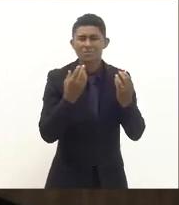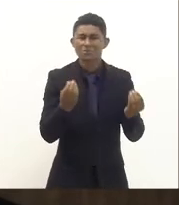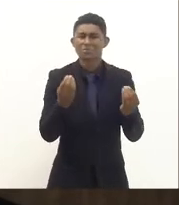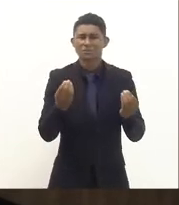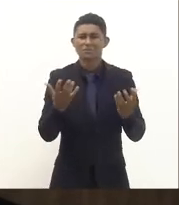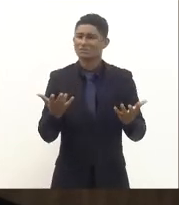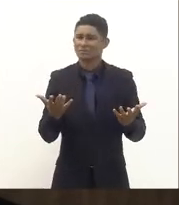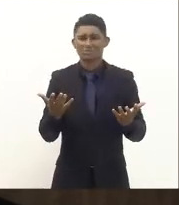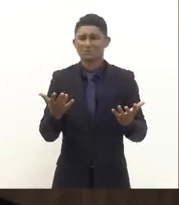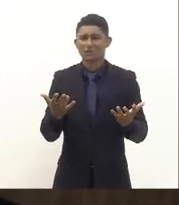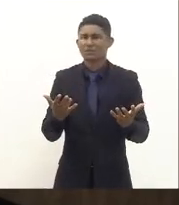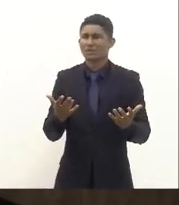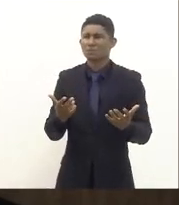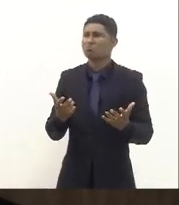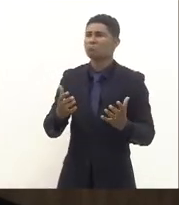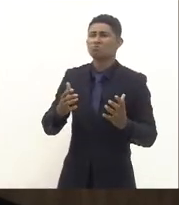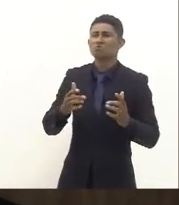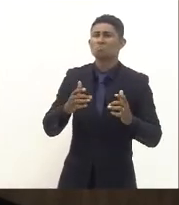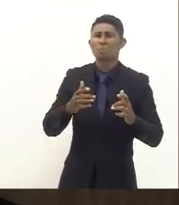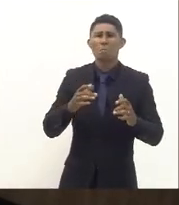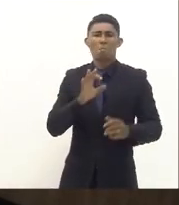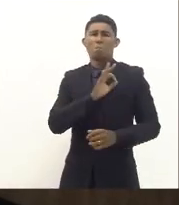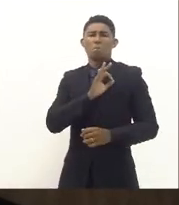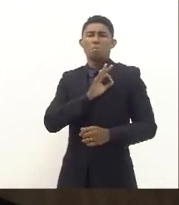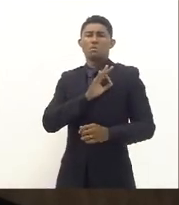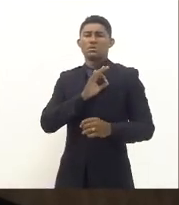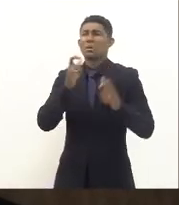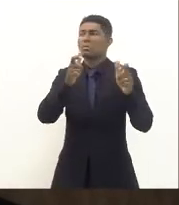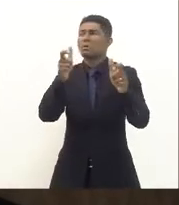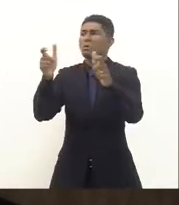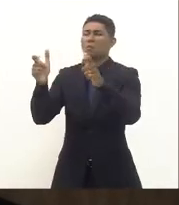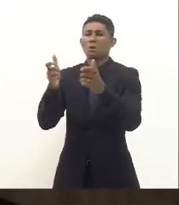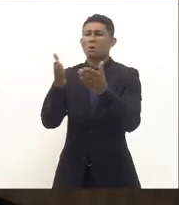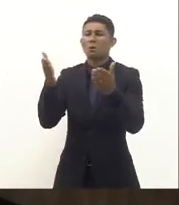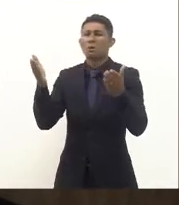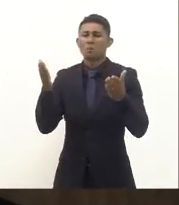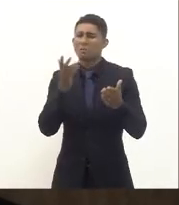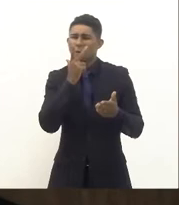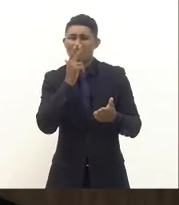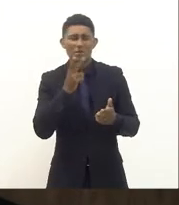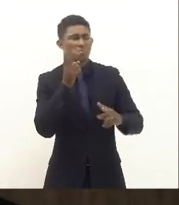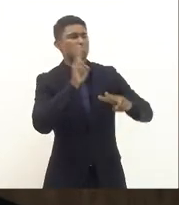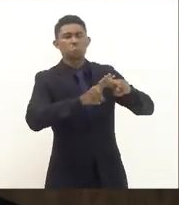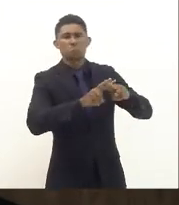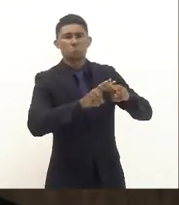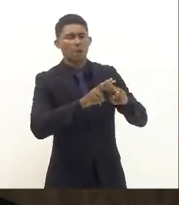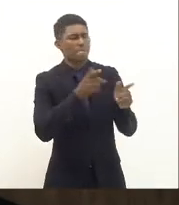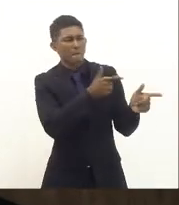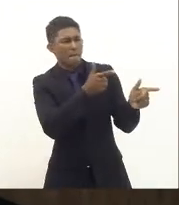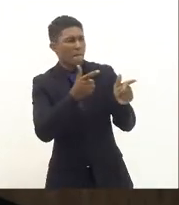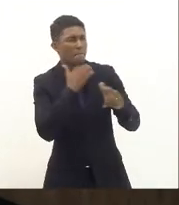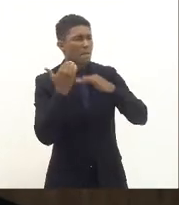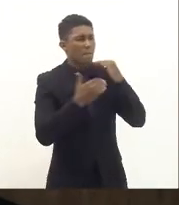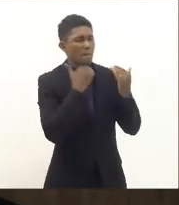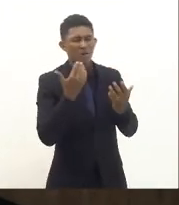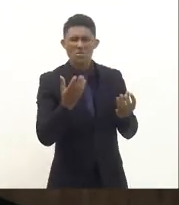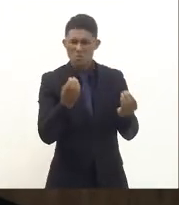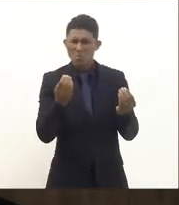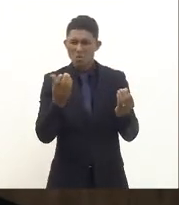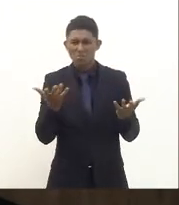sinceramente em um lugar do mundo em uma polícia do mundo operação que mata muito mais do que prende pode ser considerado operação policial